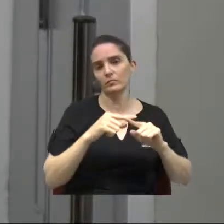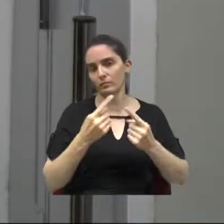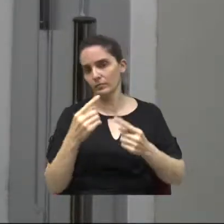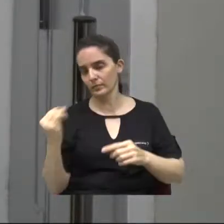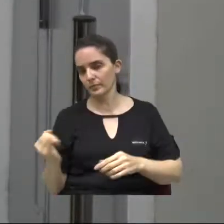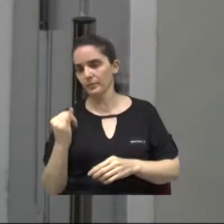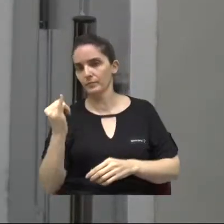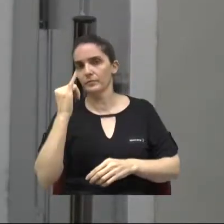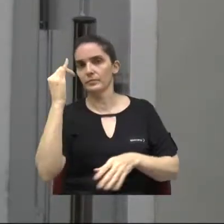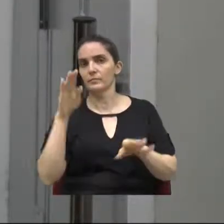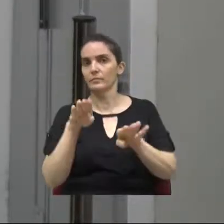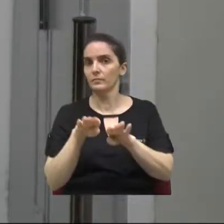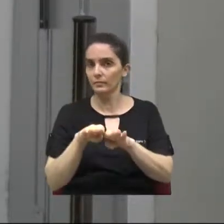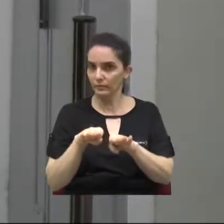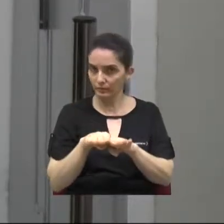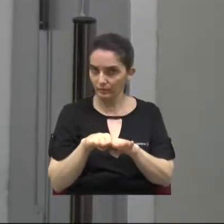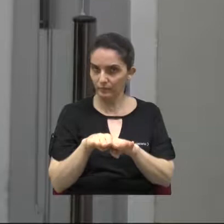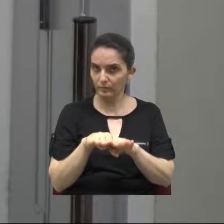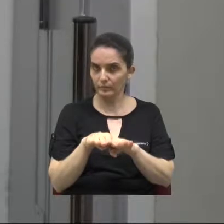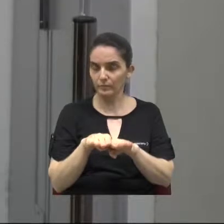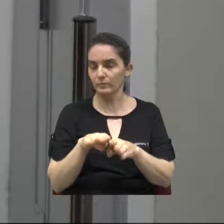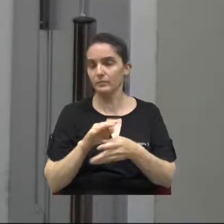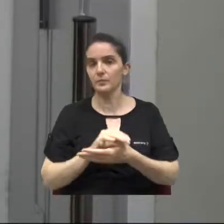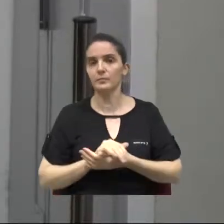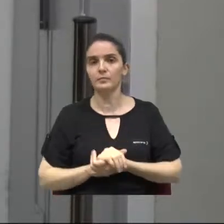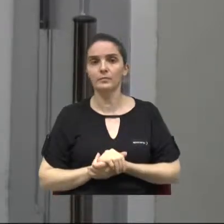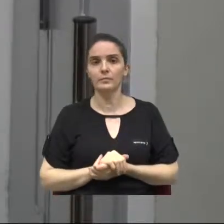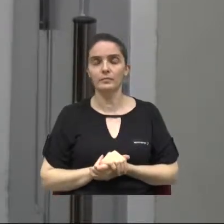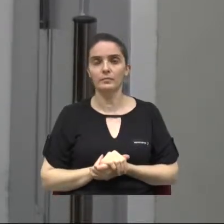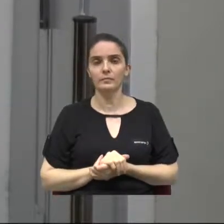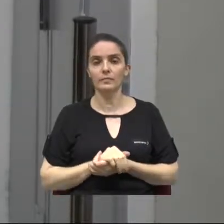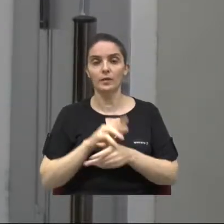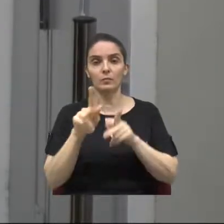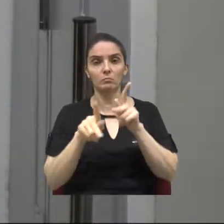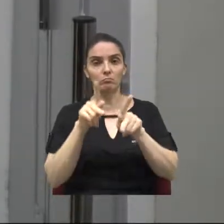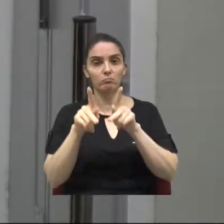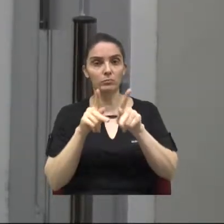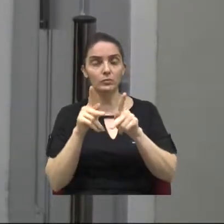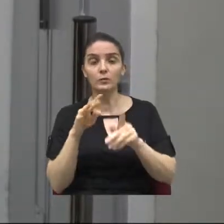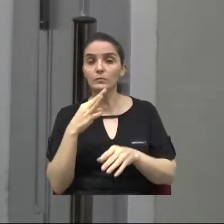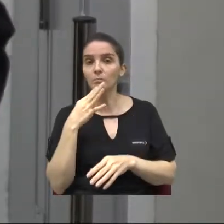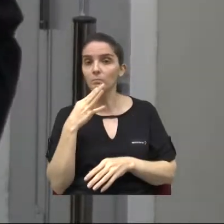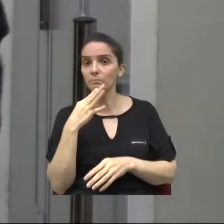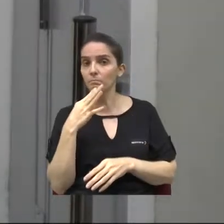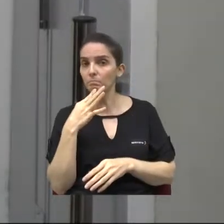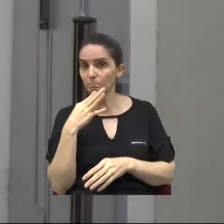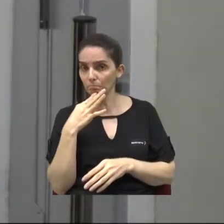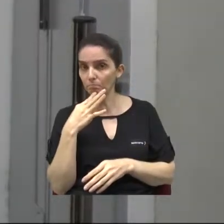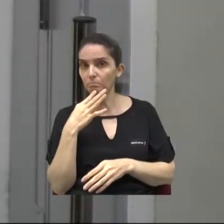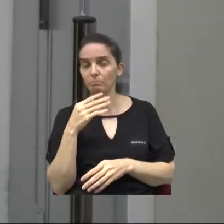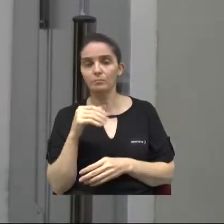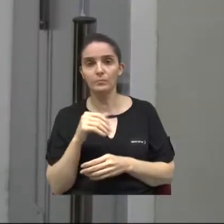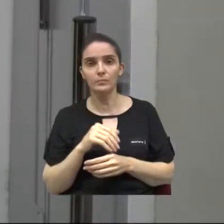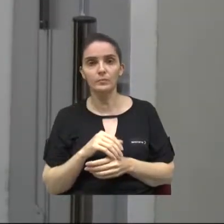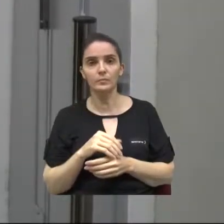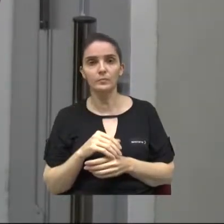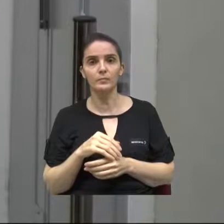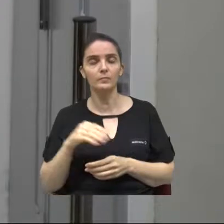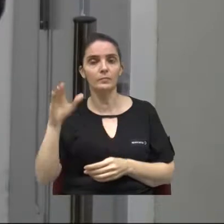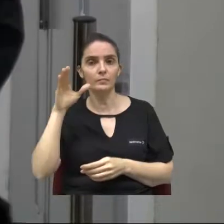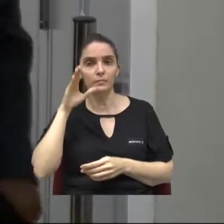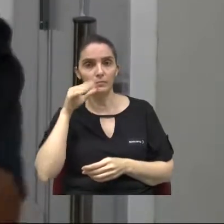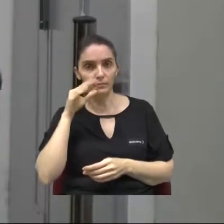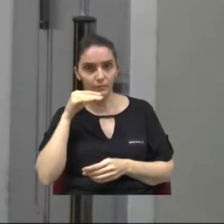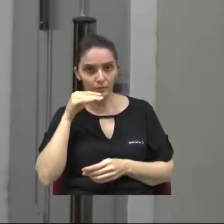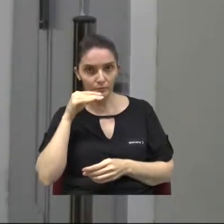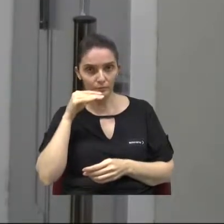também que a população saiba que os funcionários das empresas de transporte